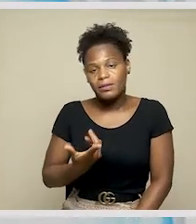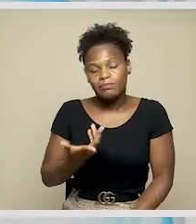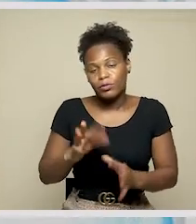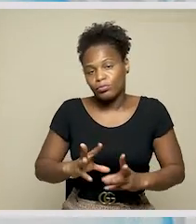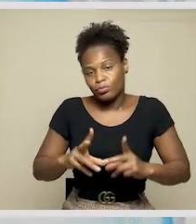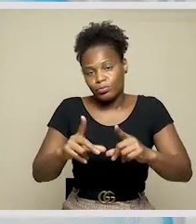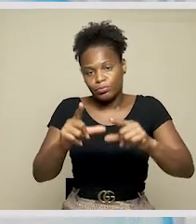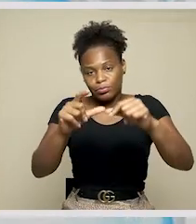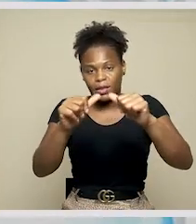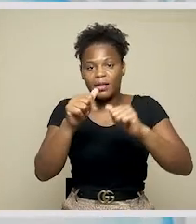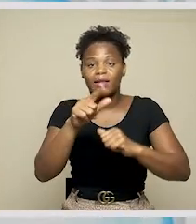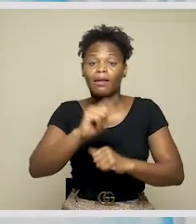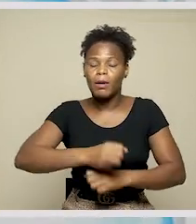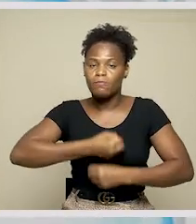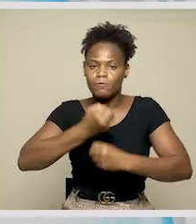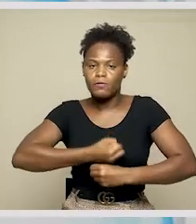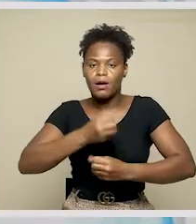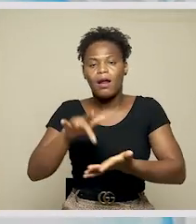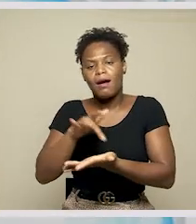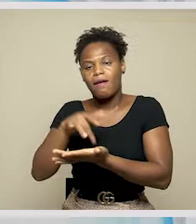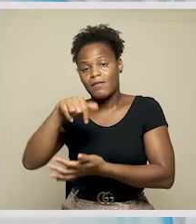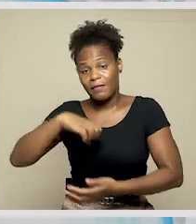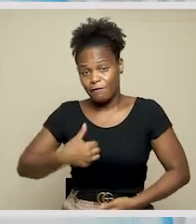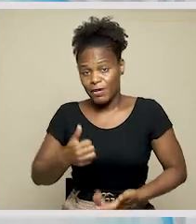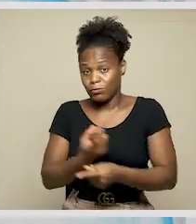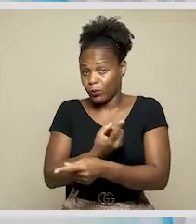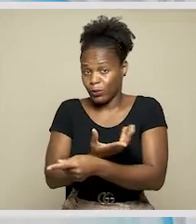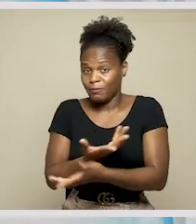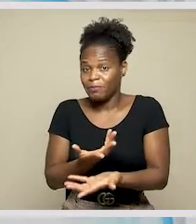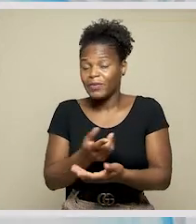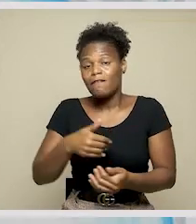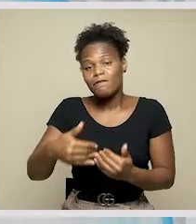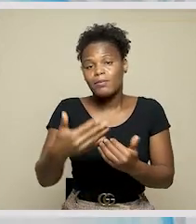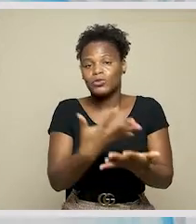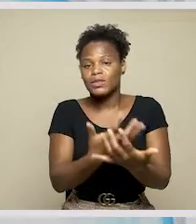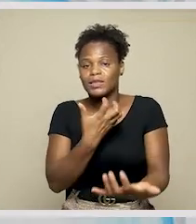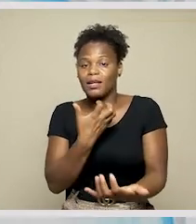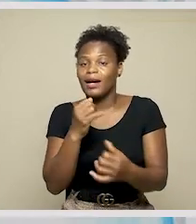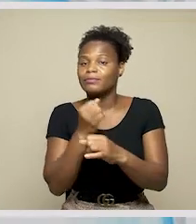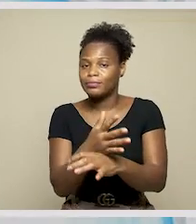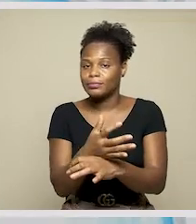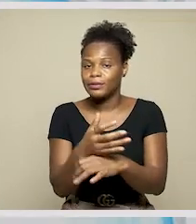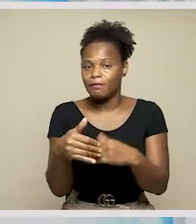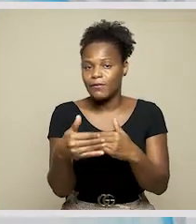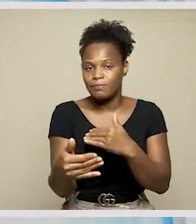o desenvolvimento da, e a afirmação da literatura cabo-verdiana. Vamos destacar de seguida